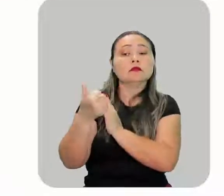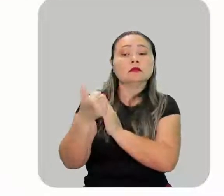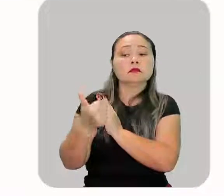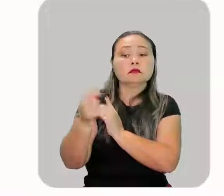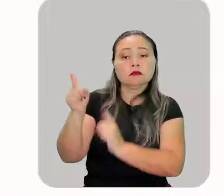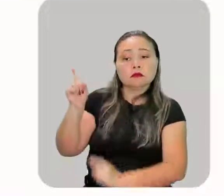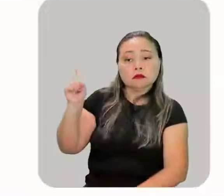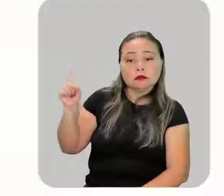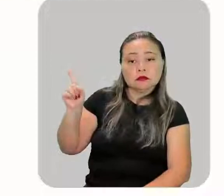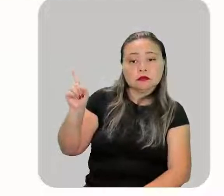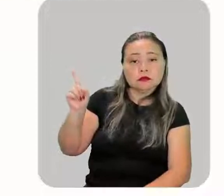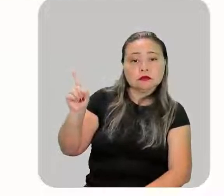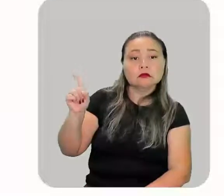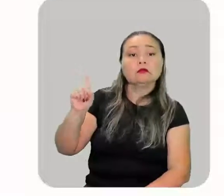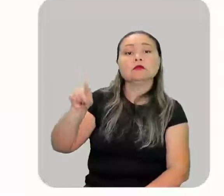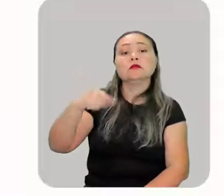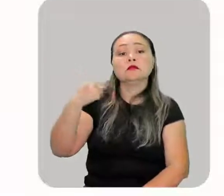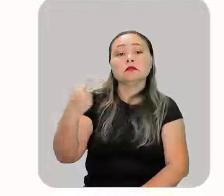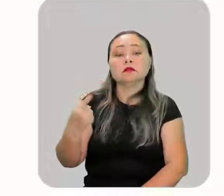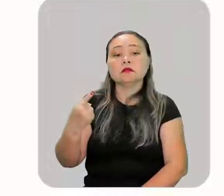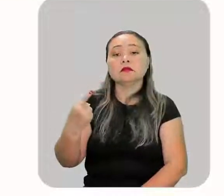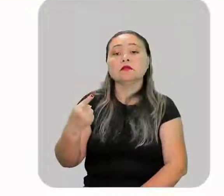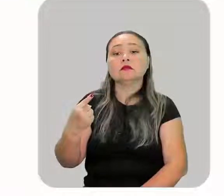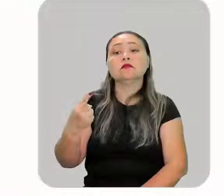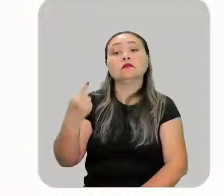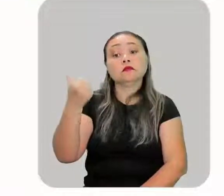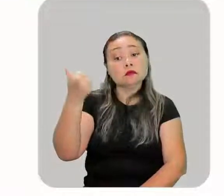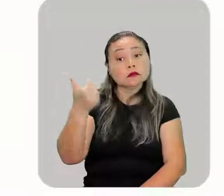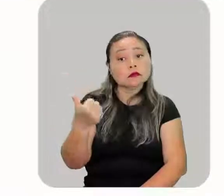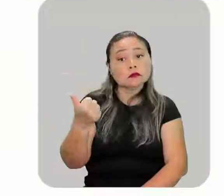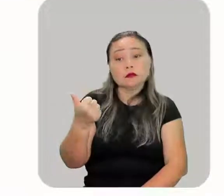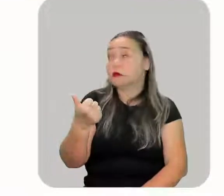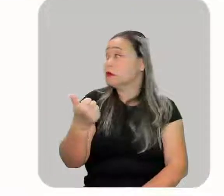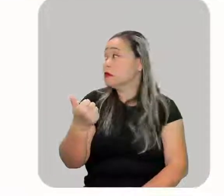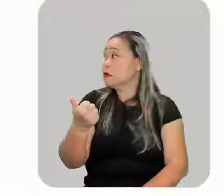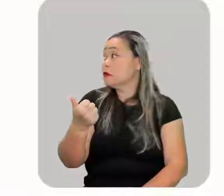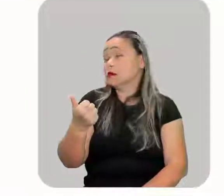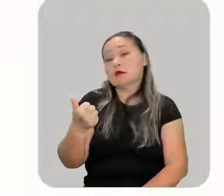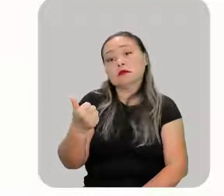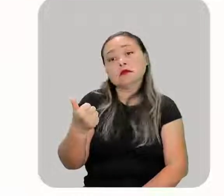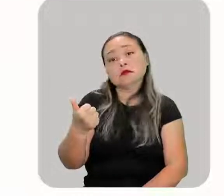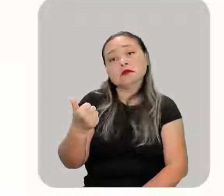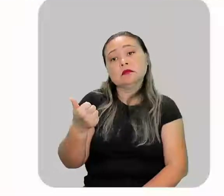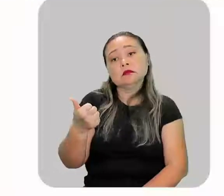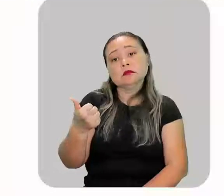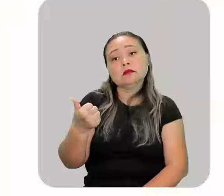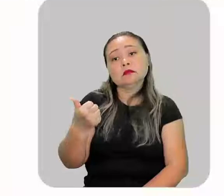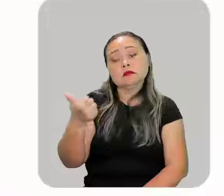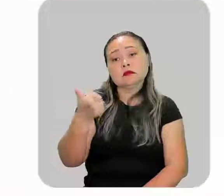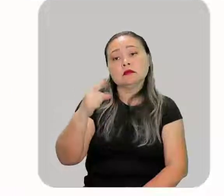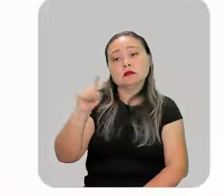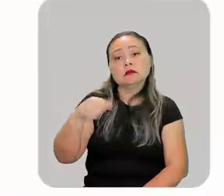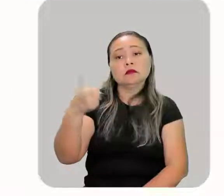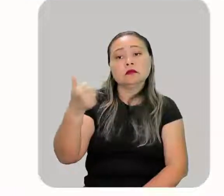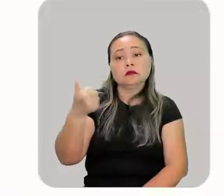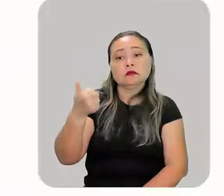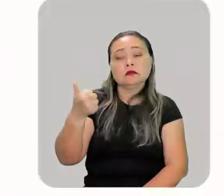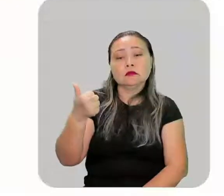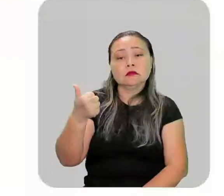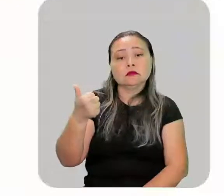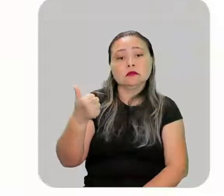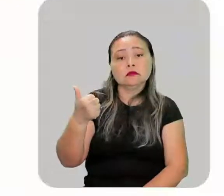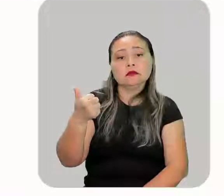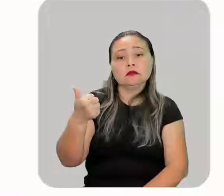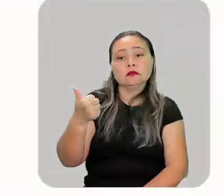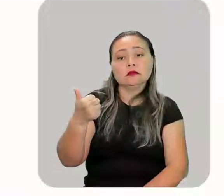que veio? Daí. Depois o próximo? 1. Peraí. Menos 1. Depois o próximo, 1, né?